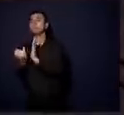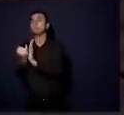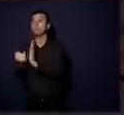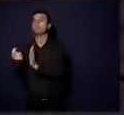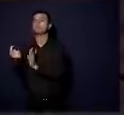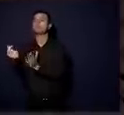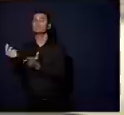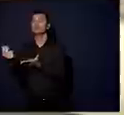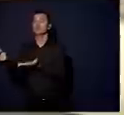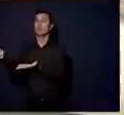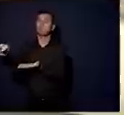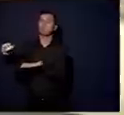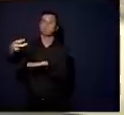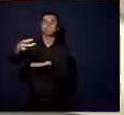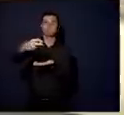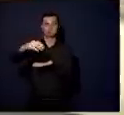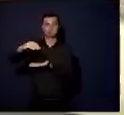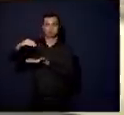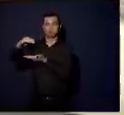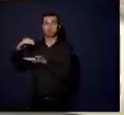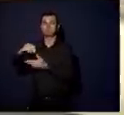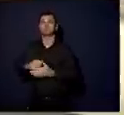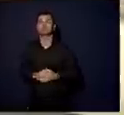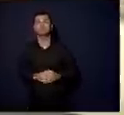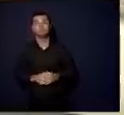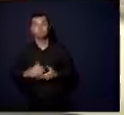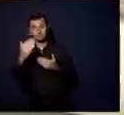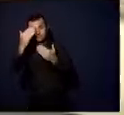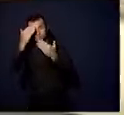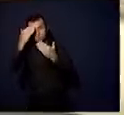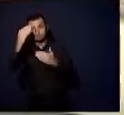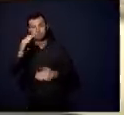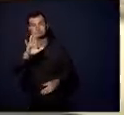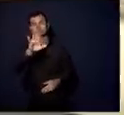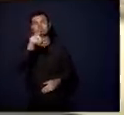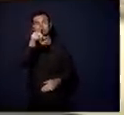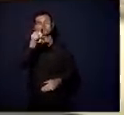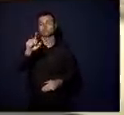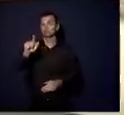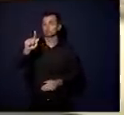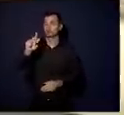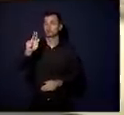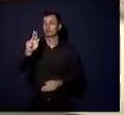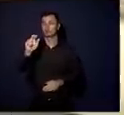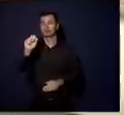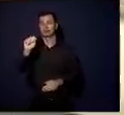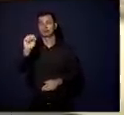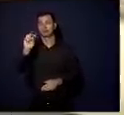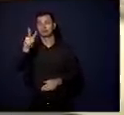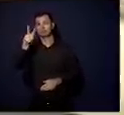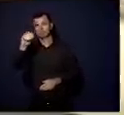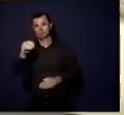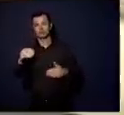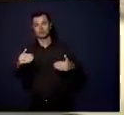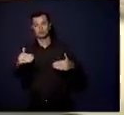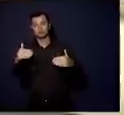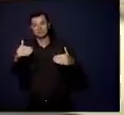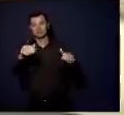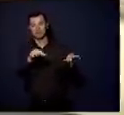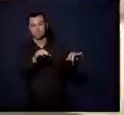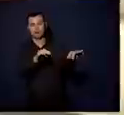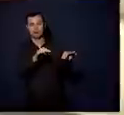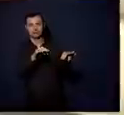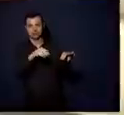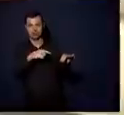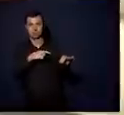tá ótimo obrigado Gustavo olha só é o mistério planejamento como você já falou tem uma secretaria